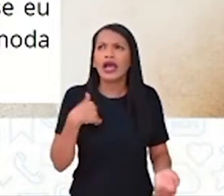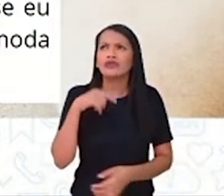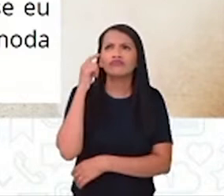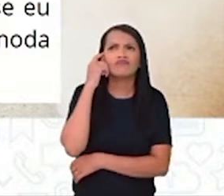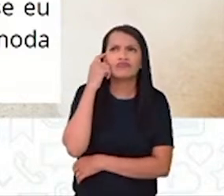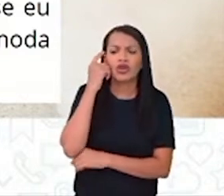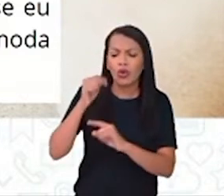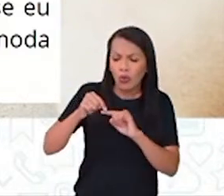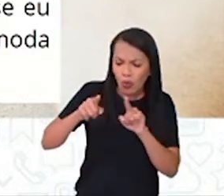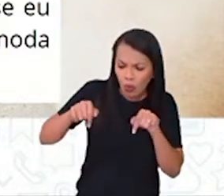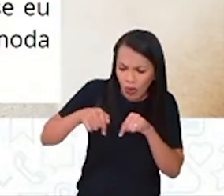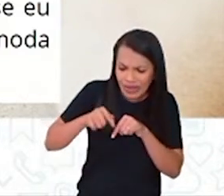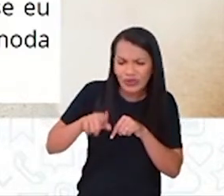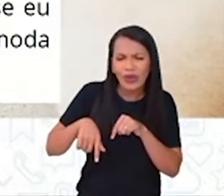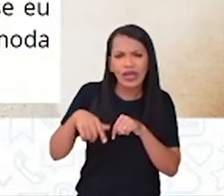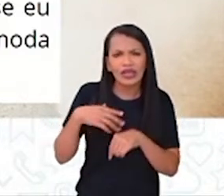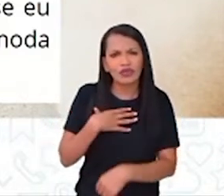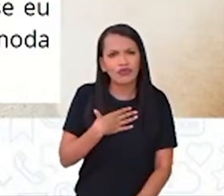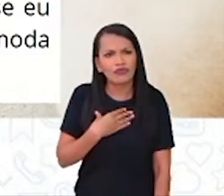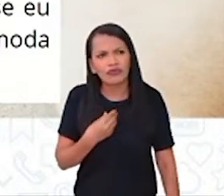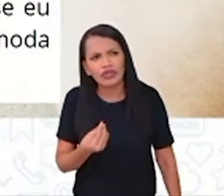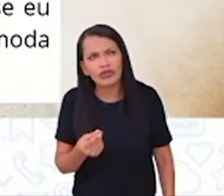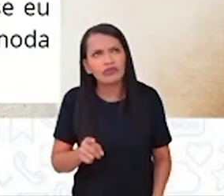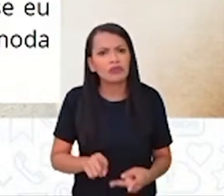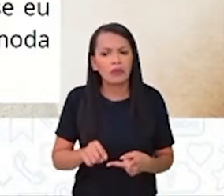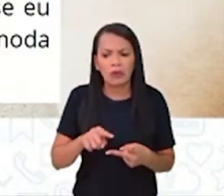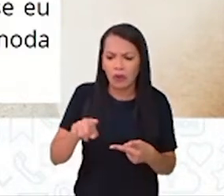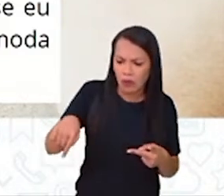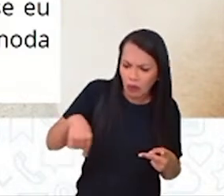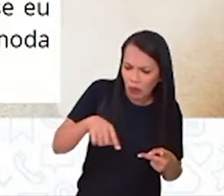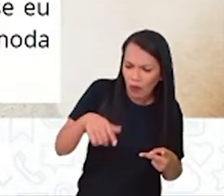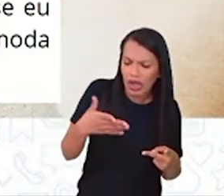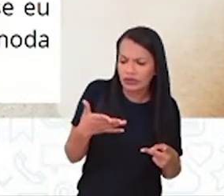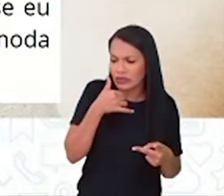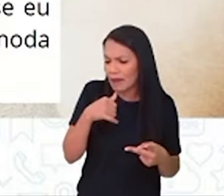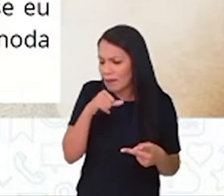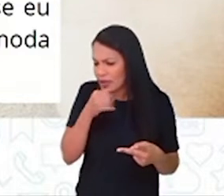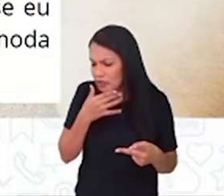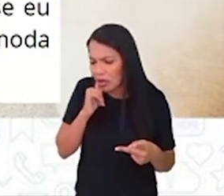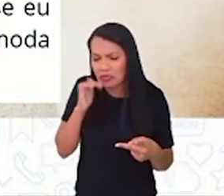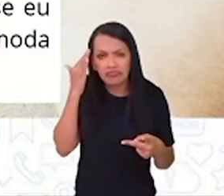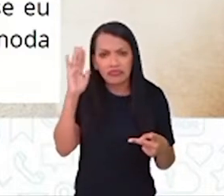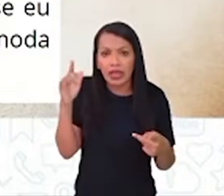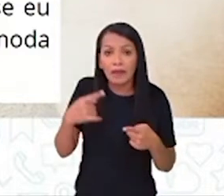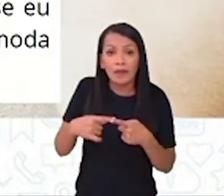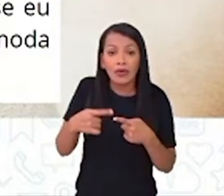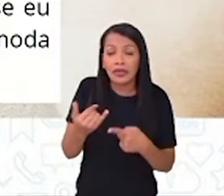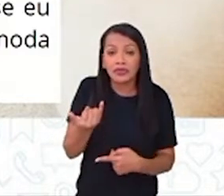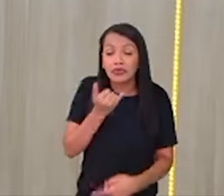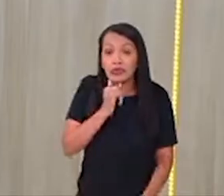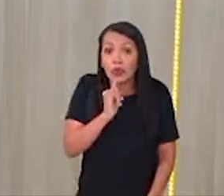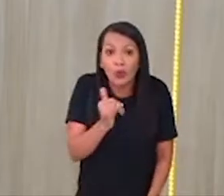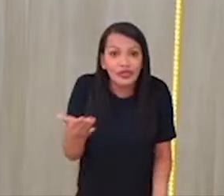É o quarto parental? Né? Já que a gente também não sabe se é um pai ou uma mãe. E aí